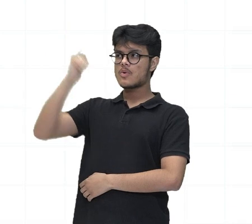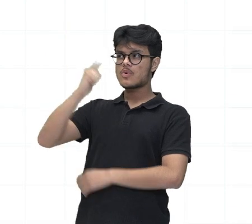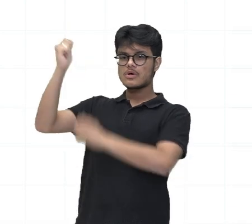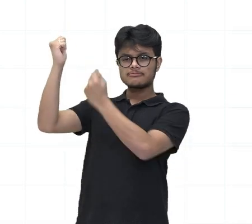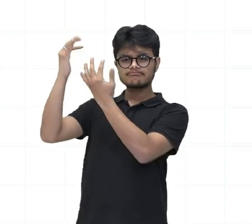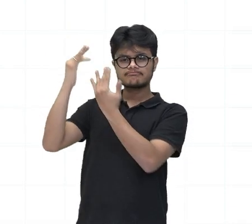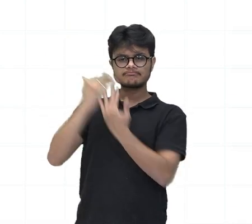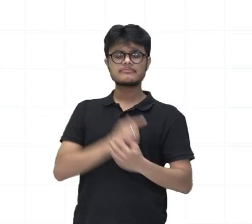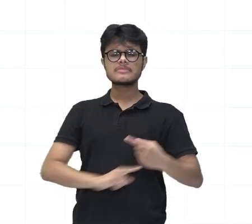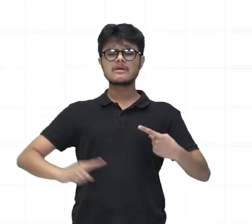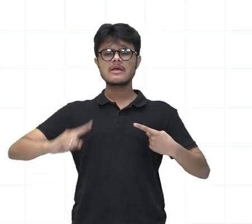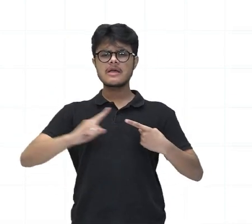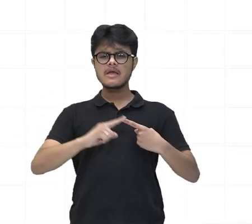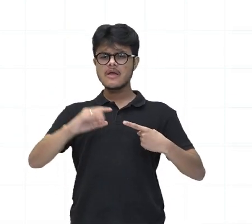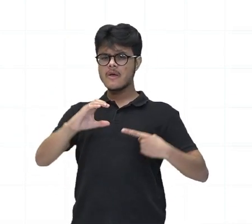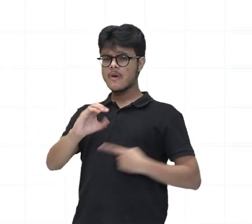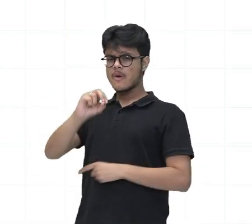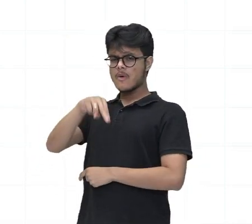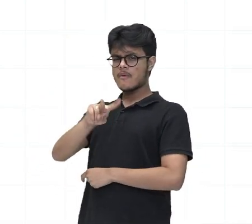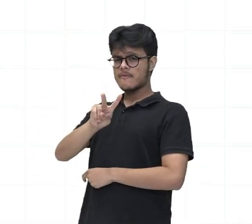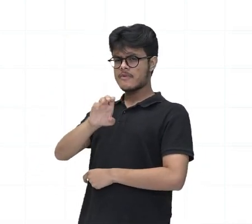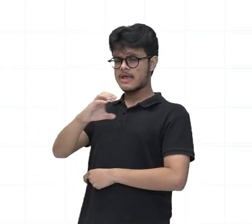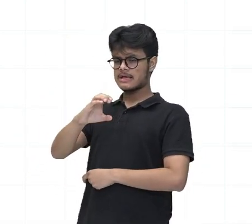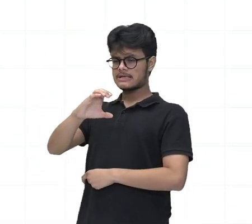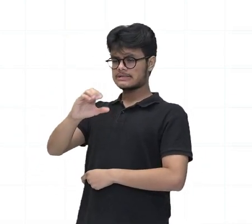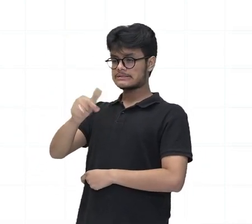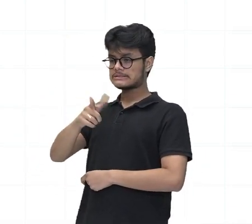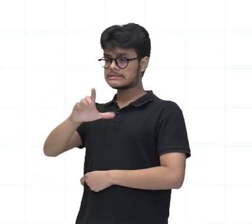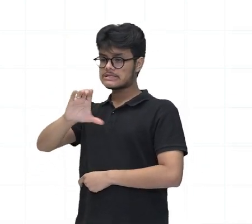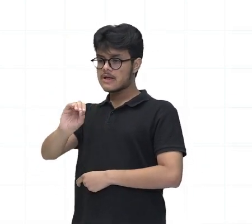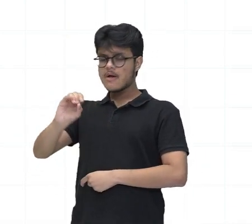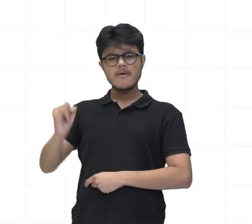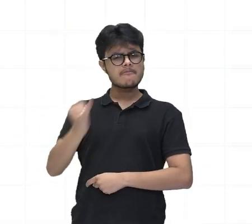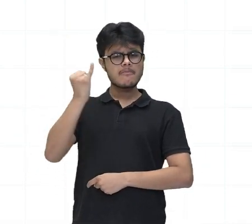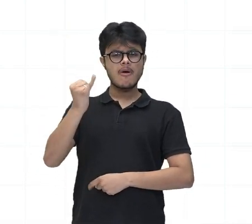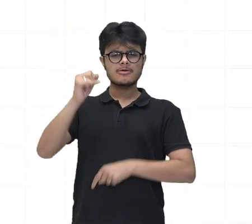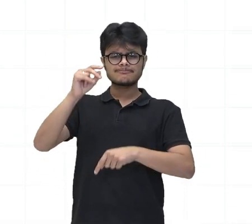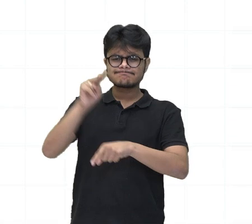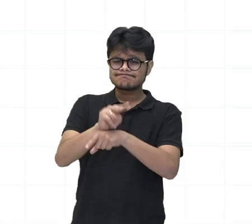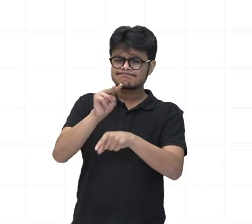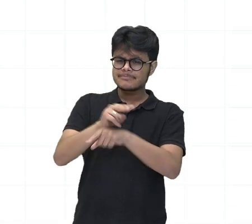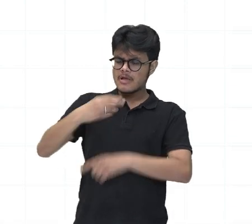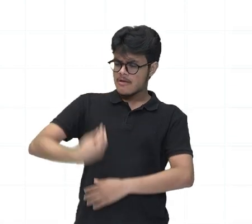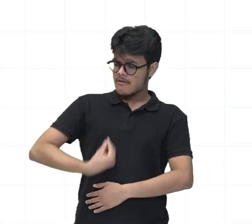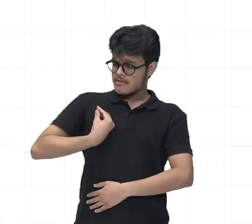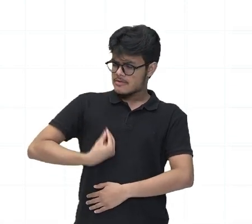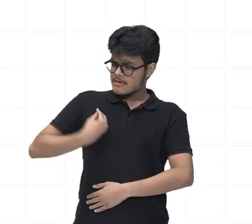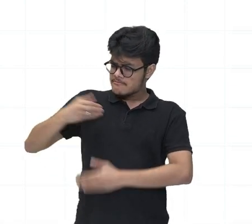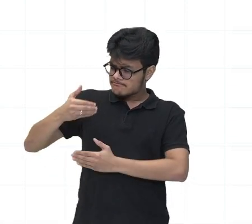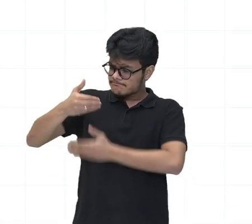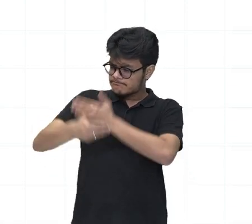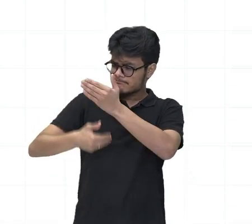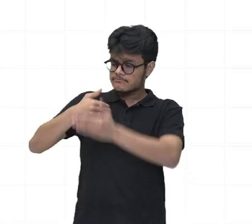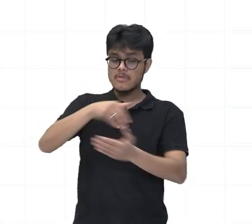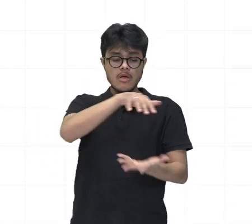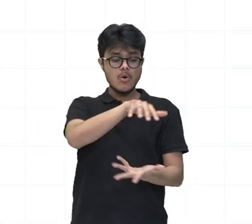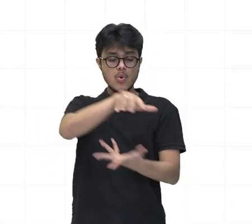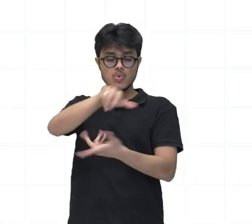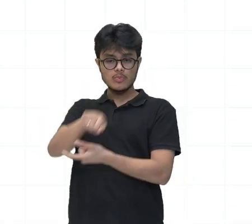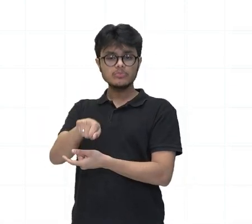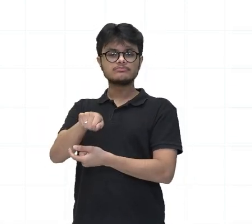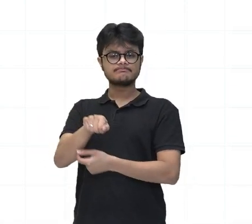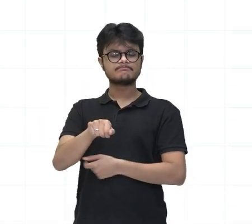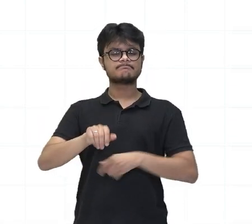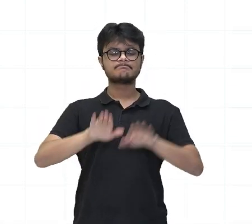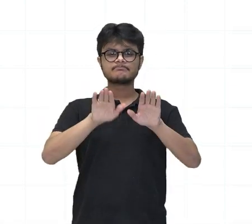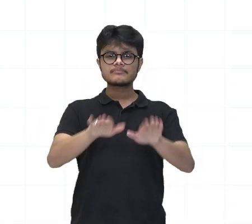de convecção são essenciais para a manutenção da vida em nosso planeta.